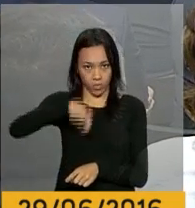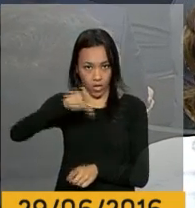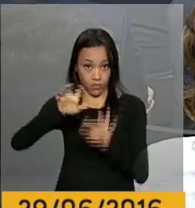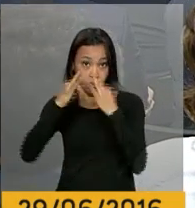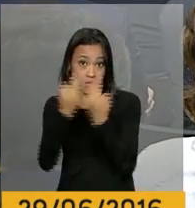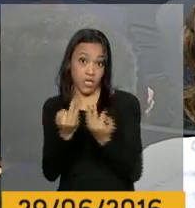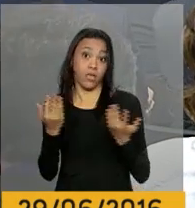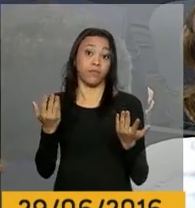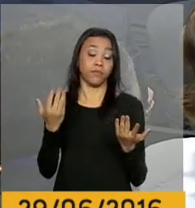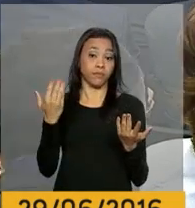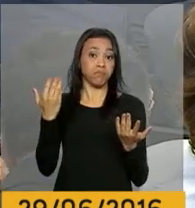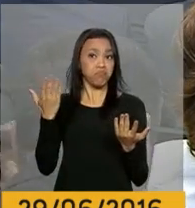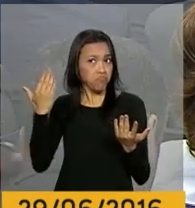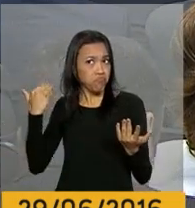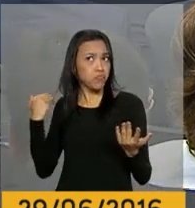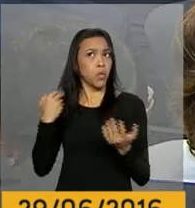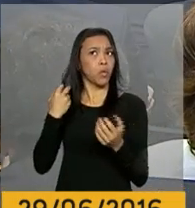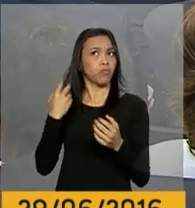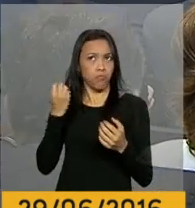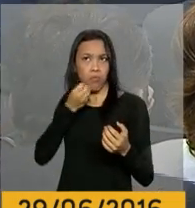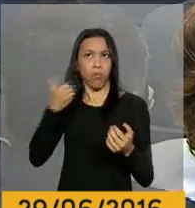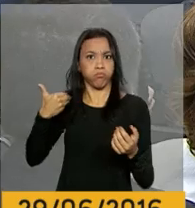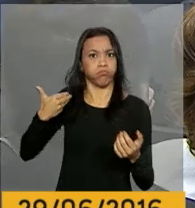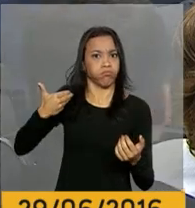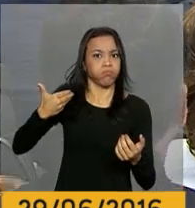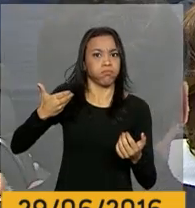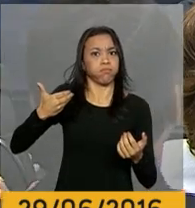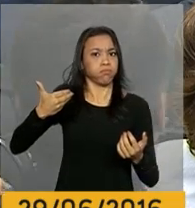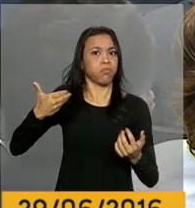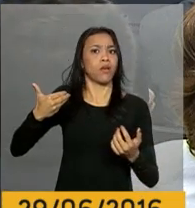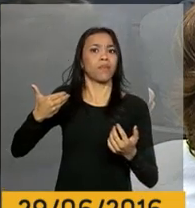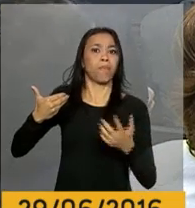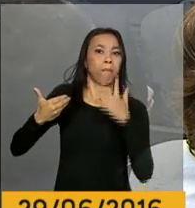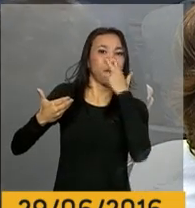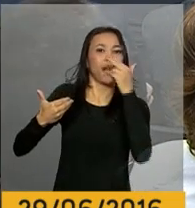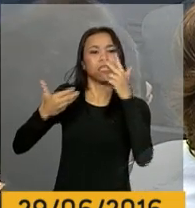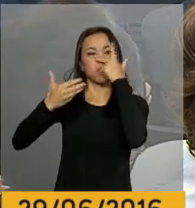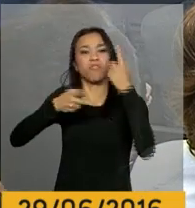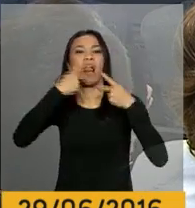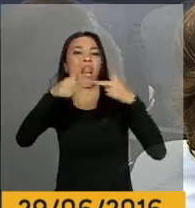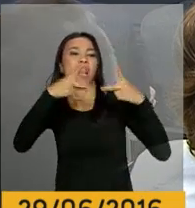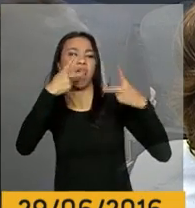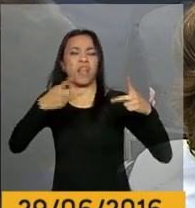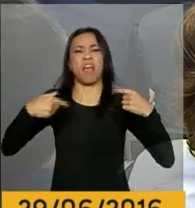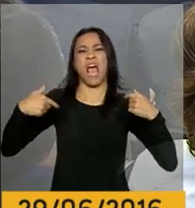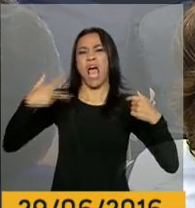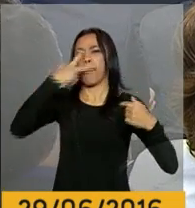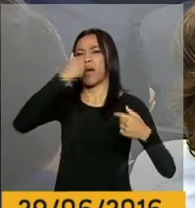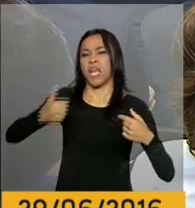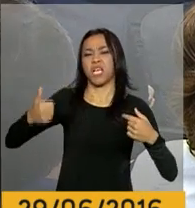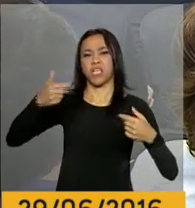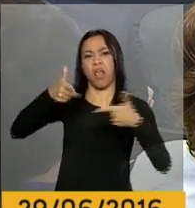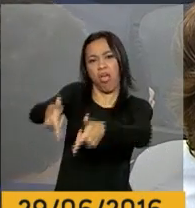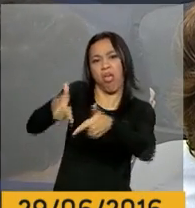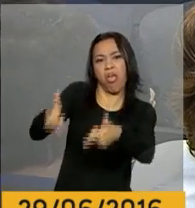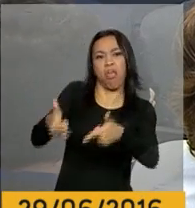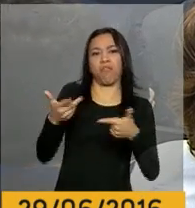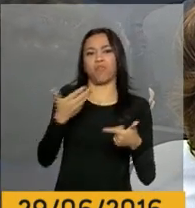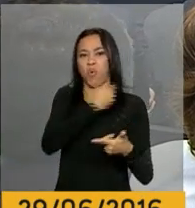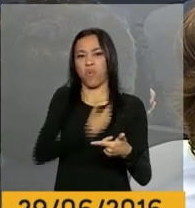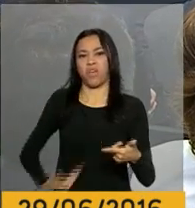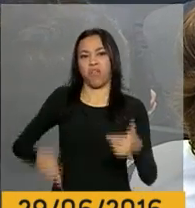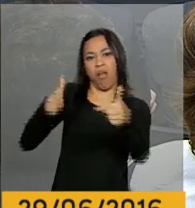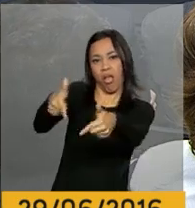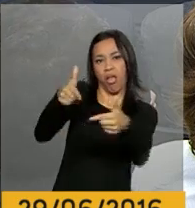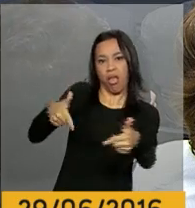2 anos, alardeava-se também que nós iríamos prejudicar os direitos sociais, e está aqui o Osmar Terra